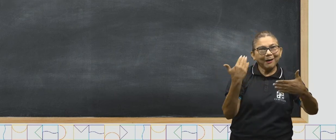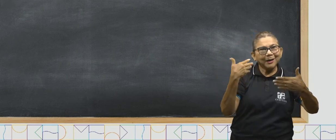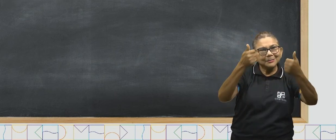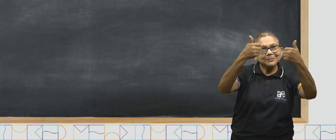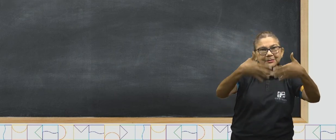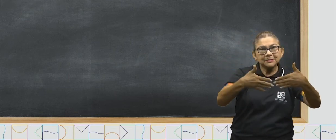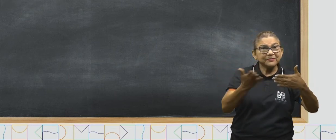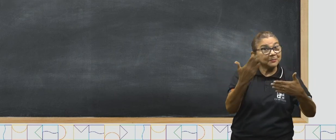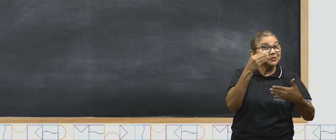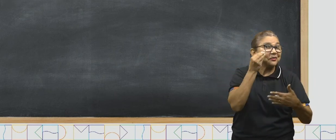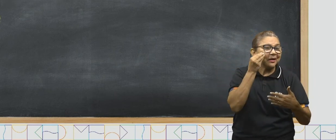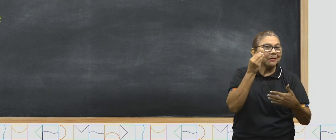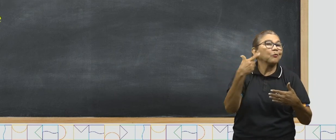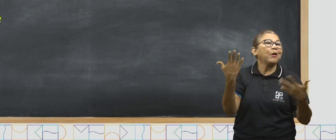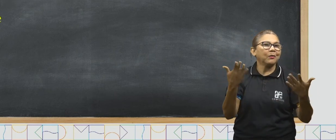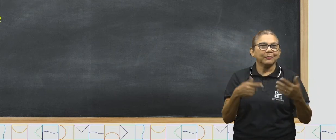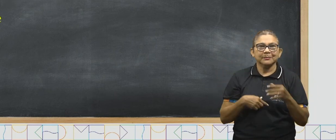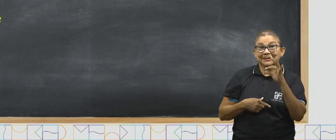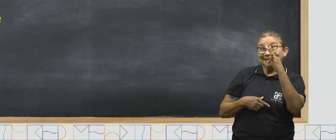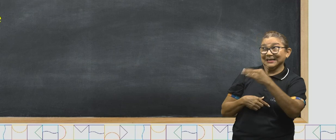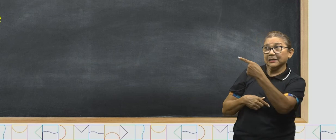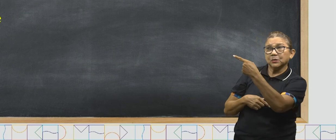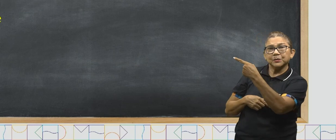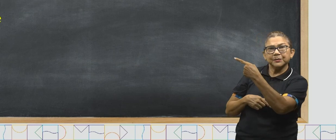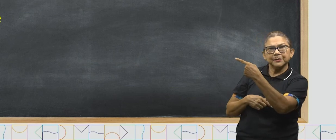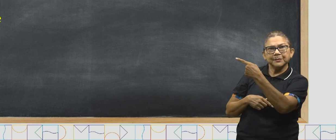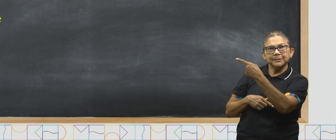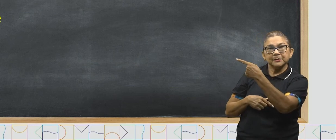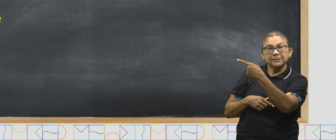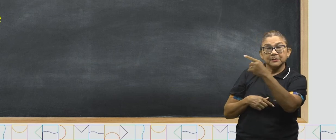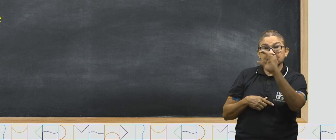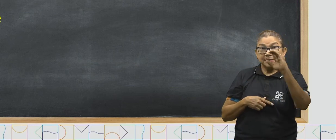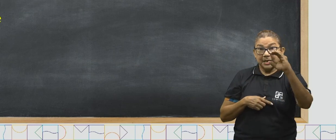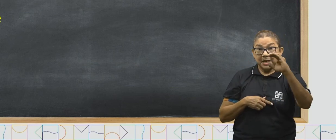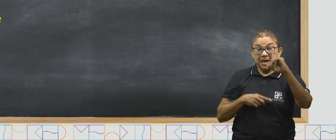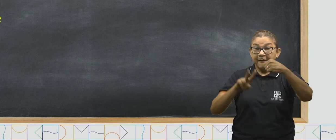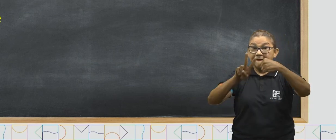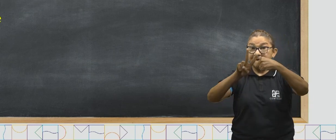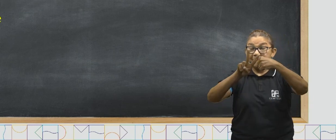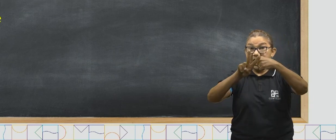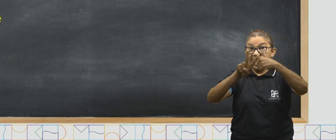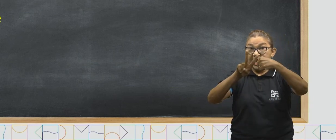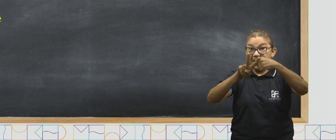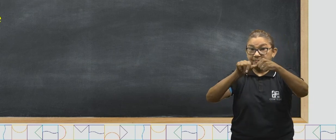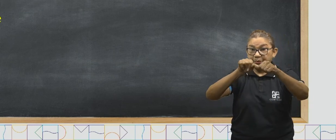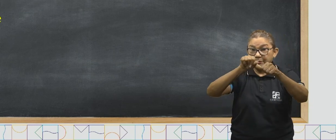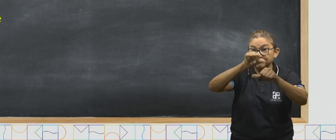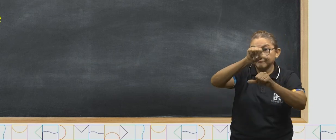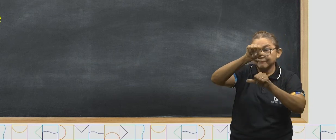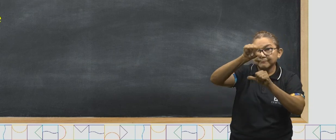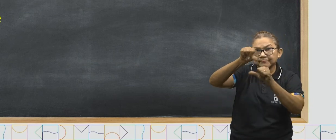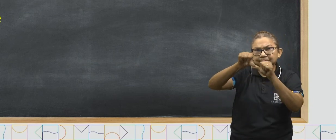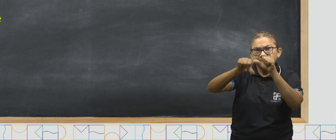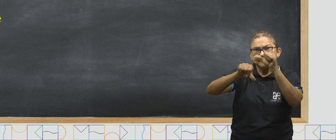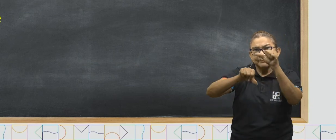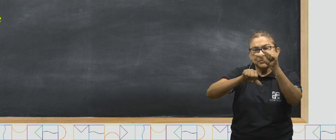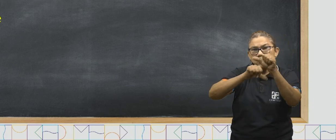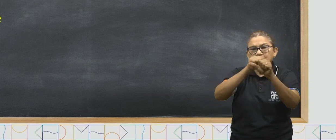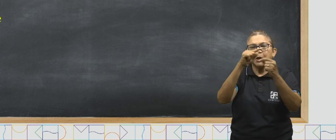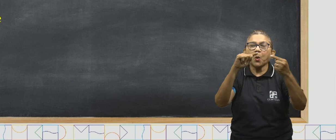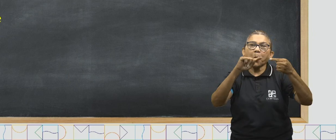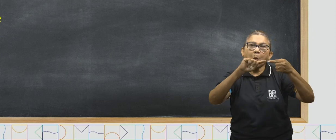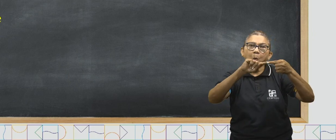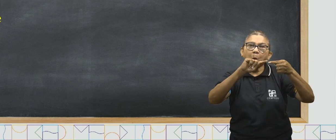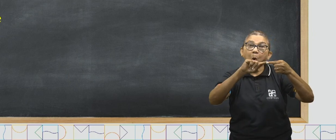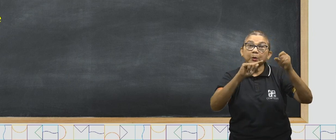qual é a resposta correta? A resposta correta é: o verbo sofre em sua forma para concordar